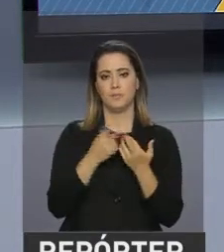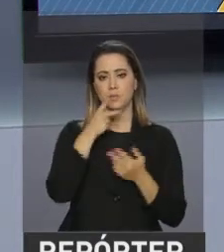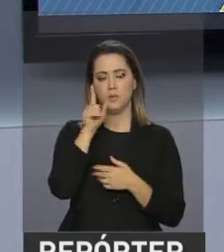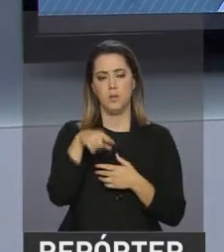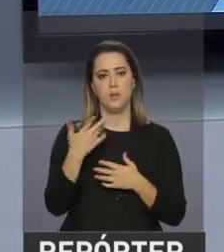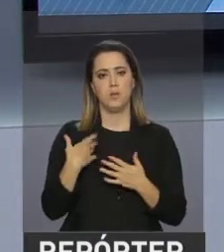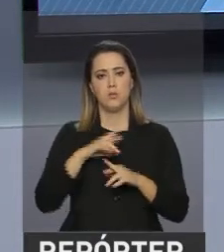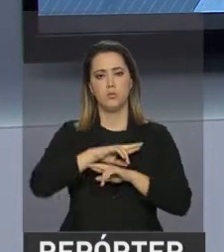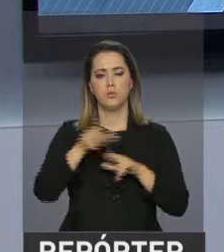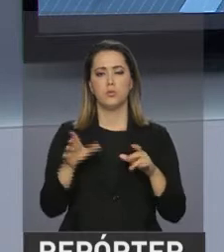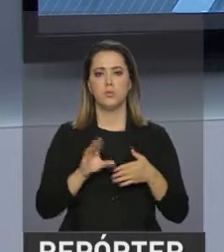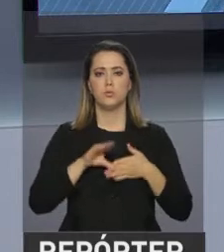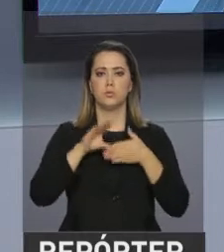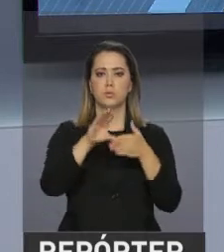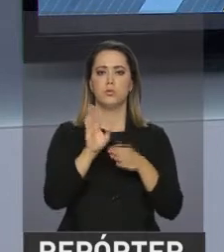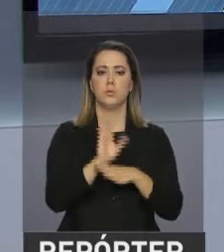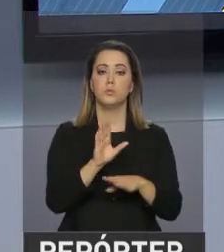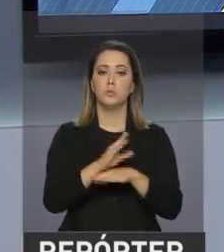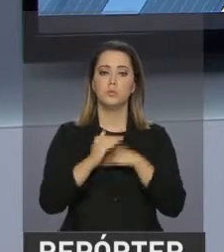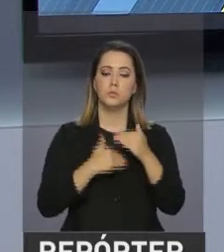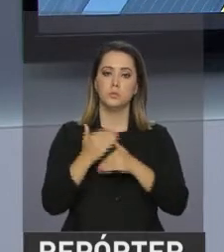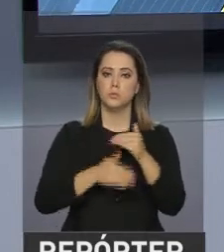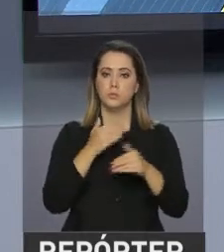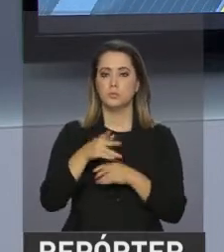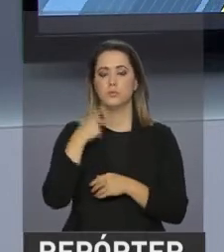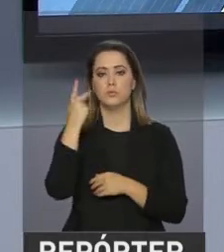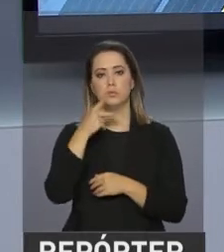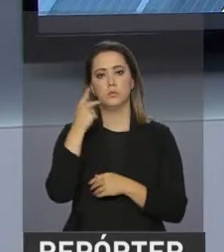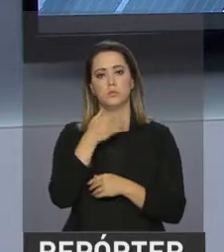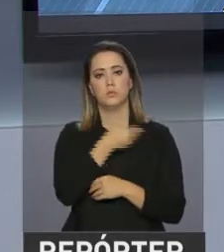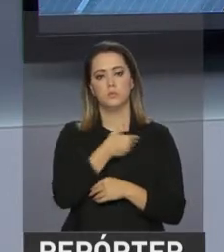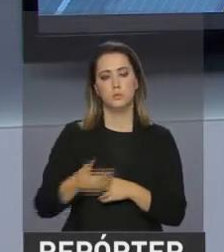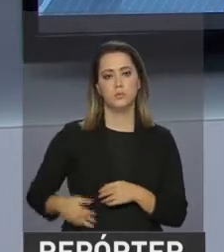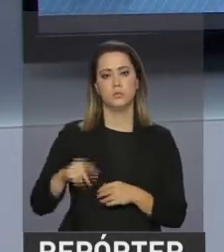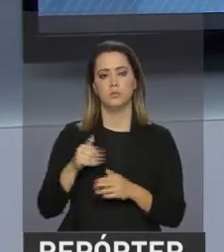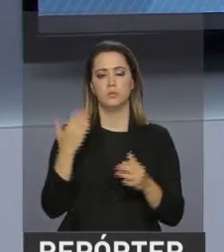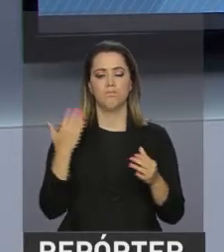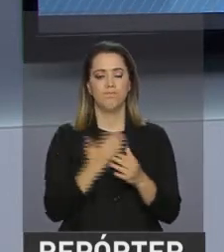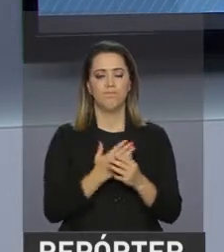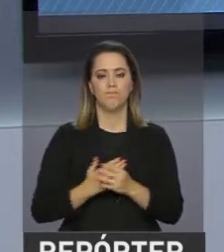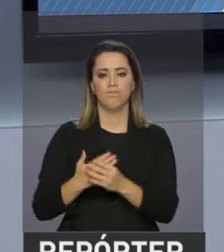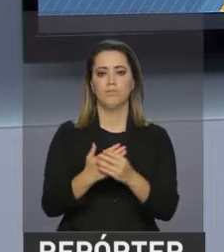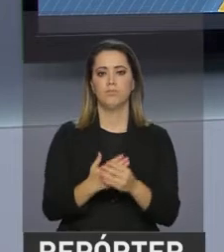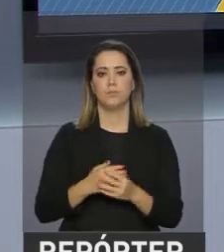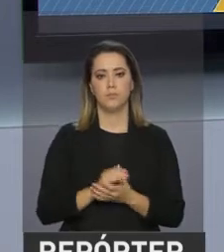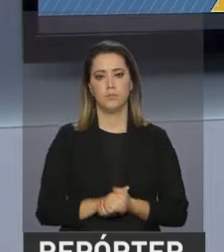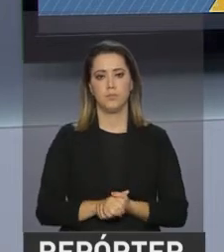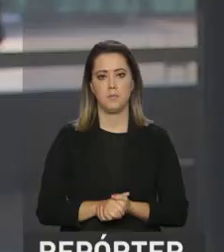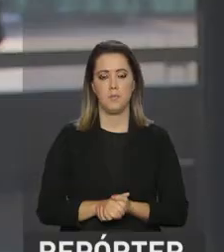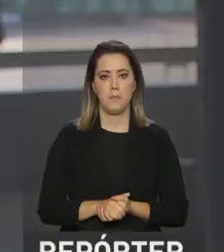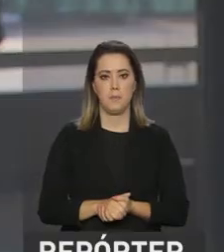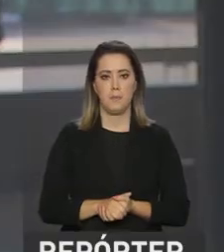disse que o caráter multidisciplinar do concelho colabora para o desenvolvimento de políticas públicas em todas as pastas